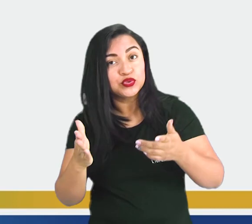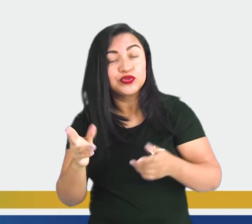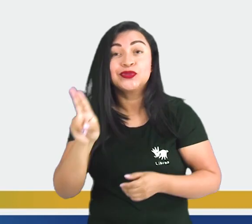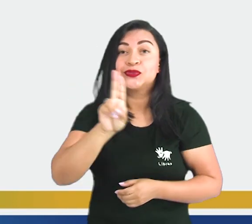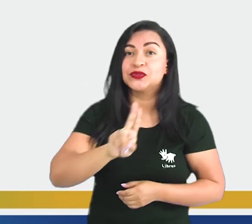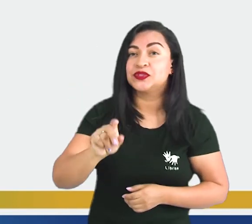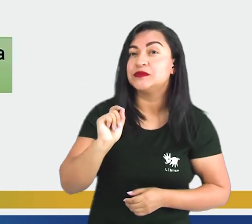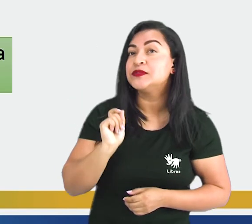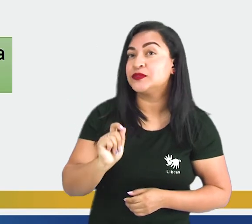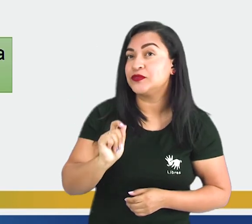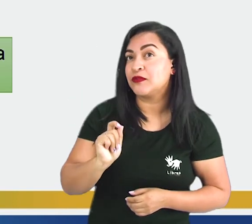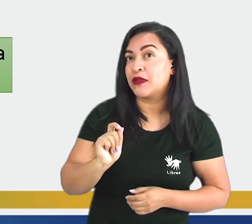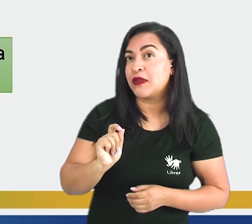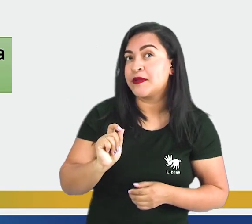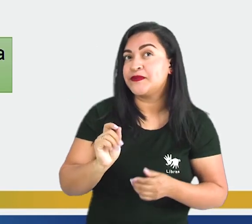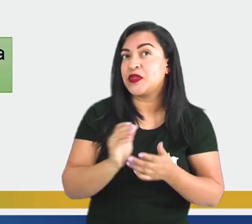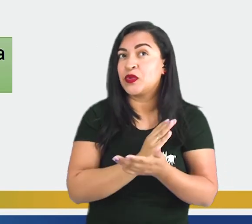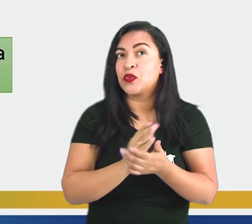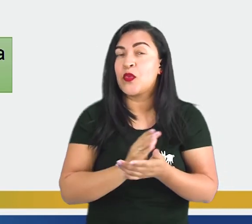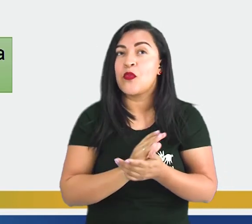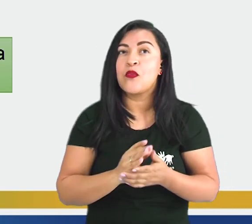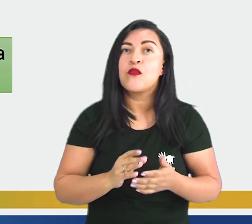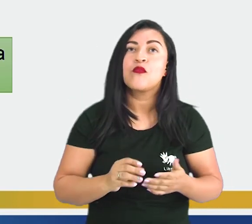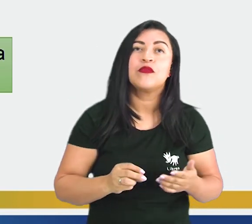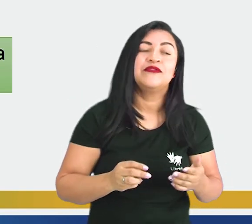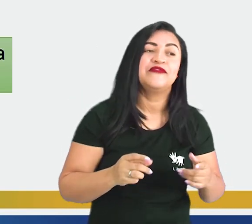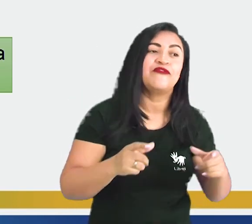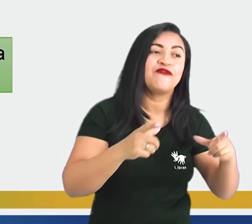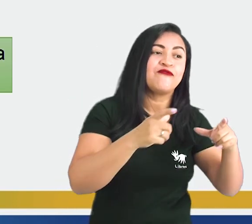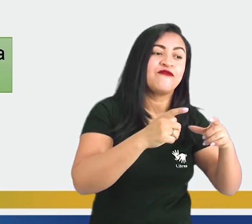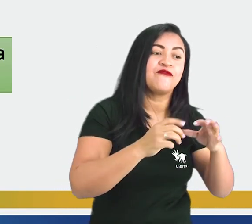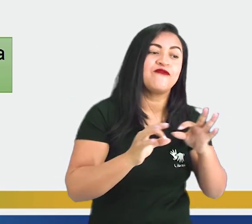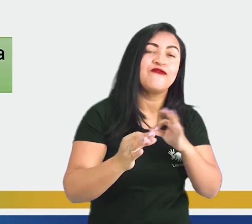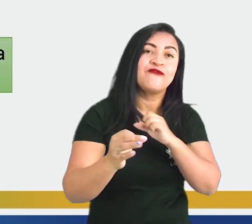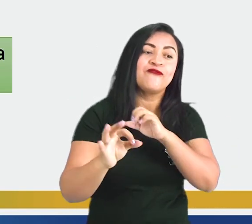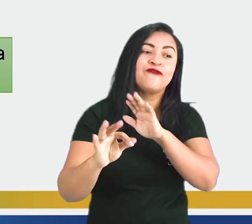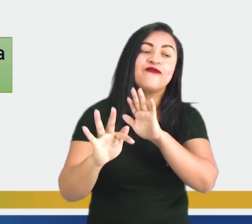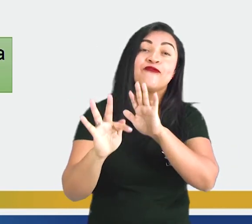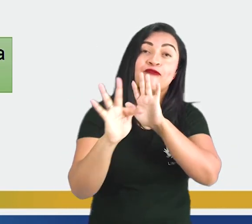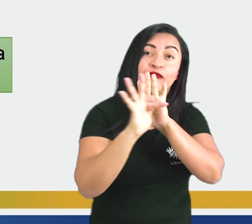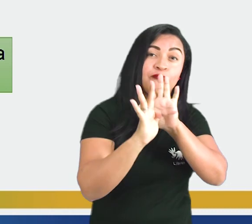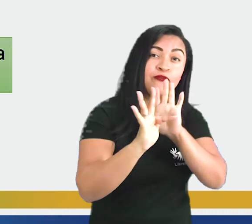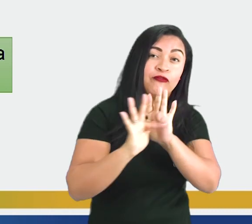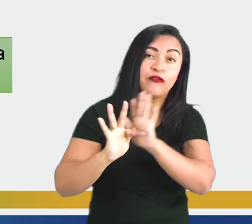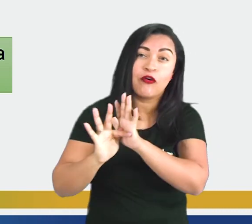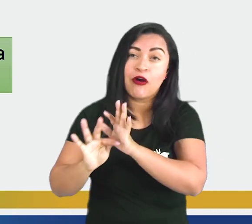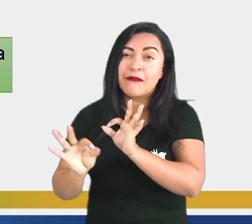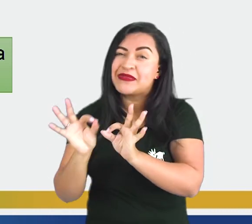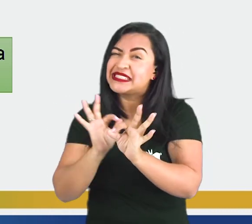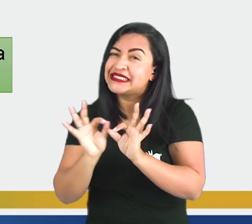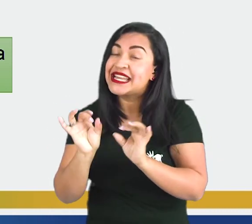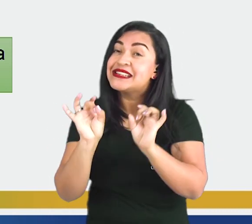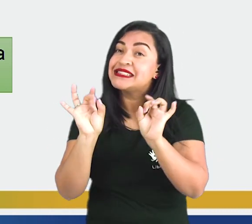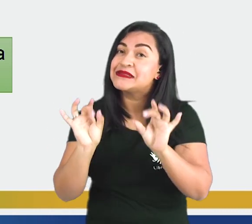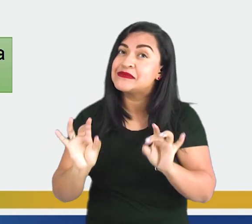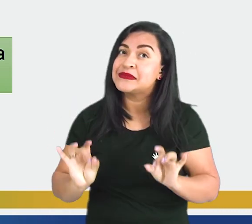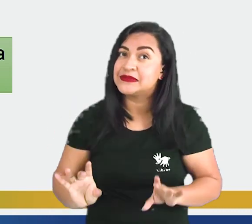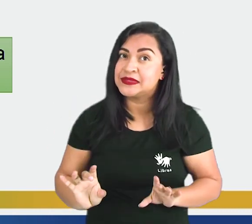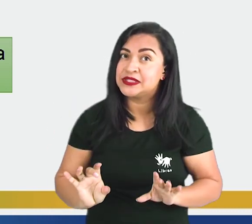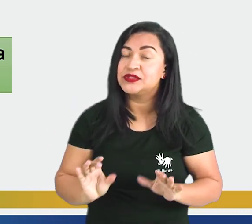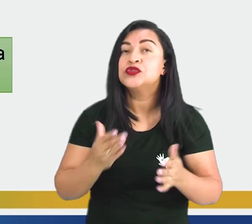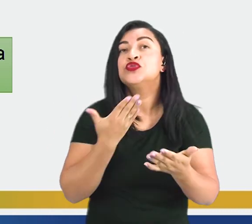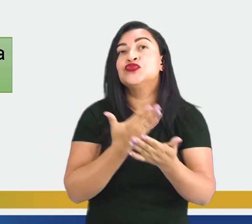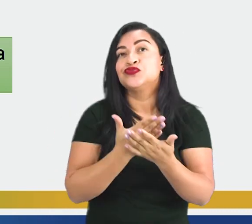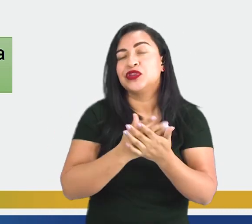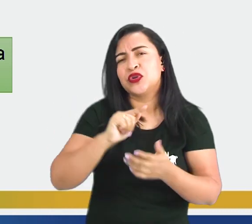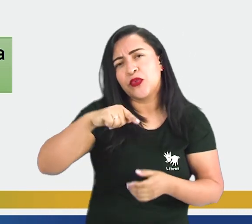fórmulas específicas. Nós estudaremos essas fórmulas específicas para calcular a área das figuras planas nas nossas